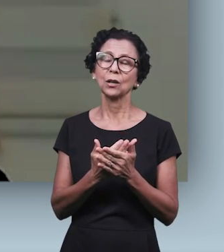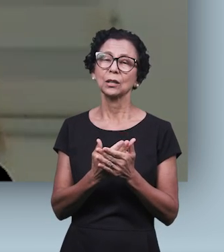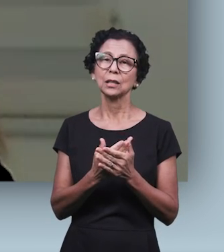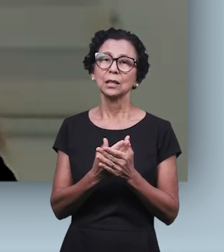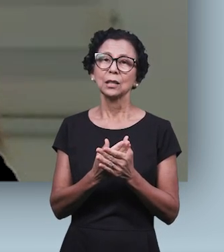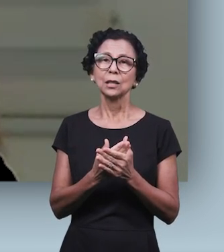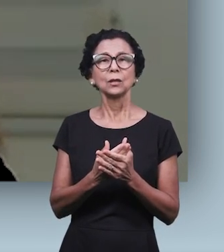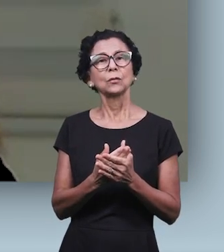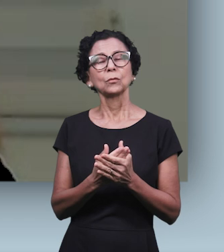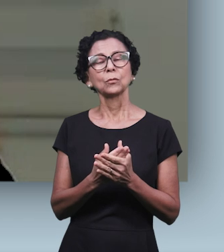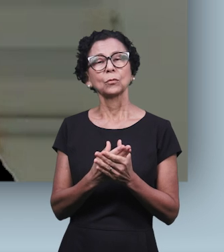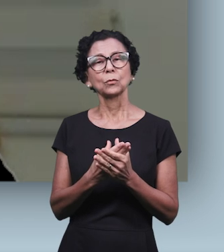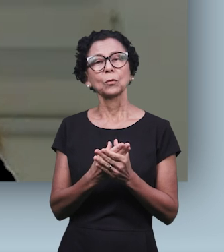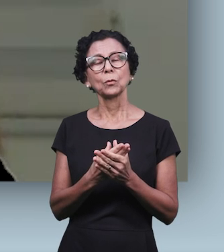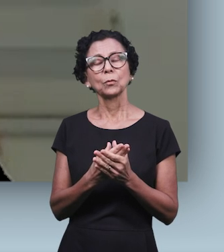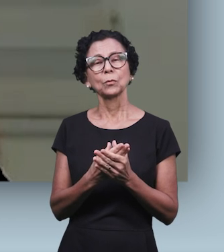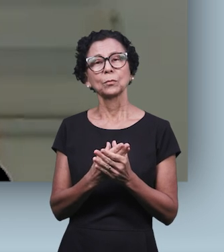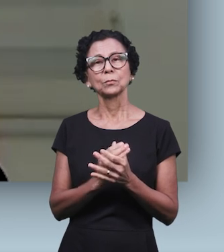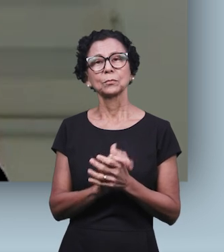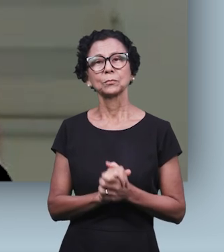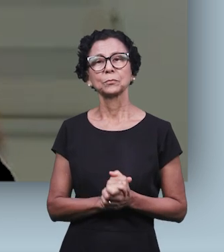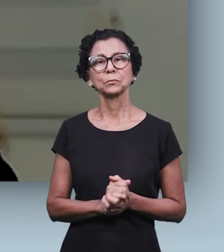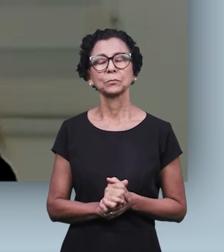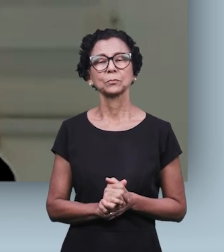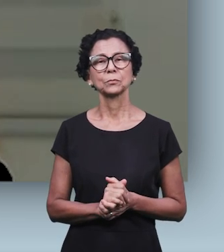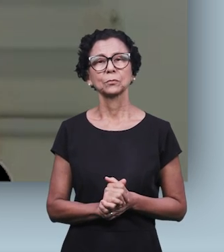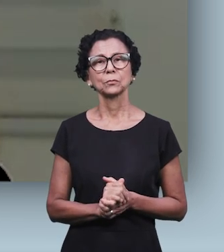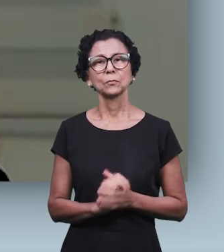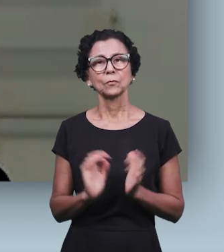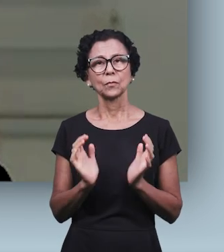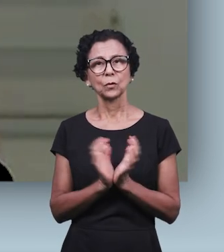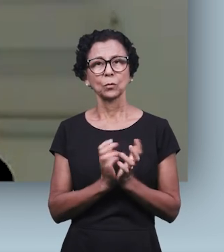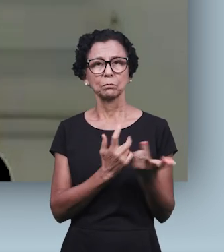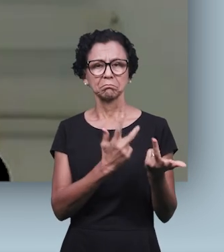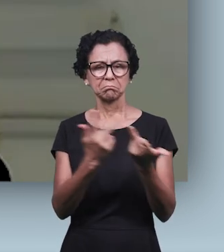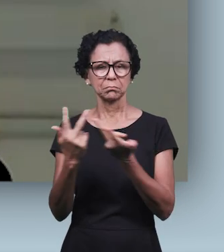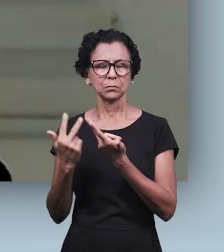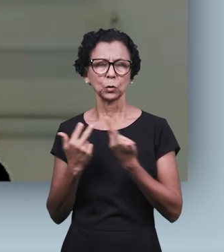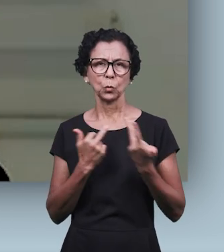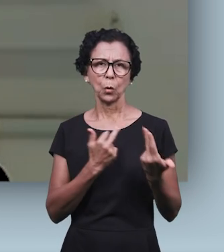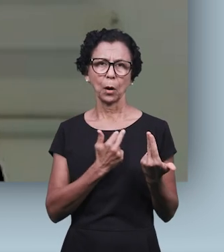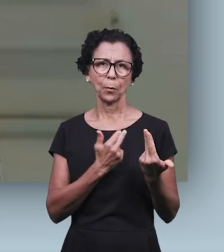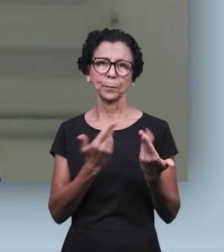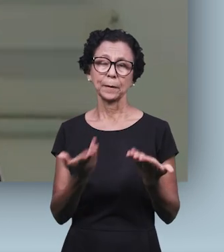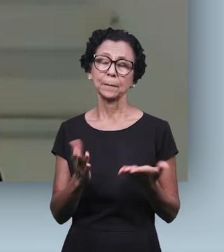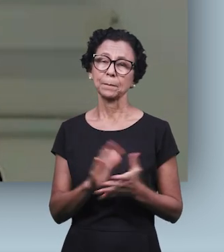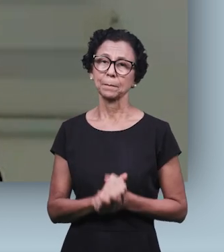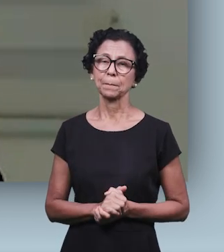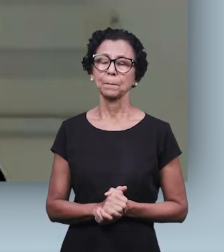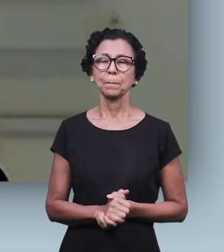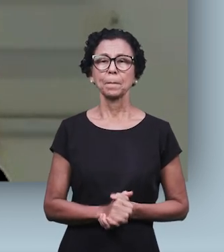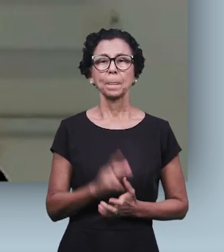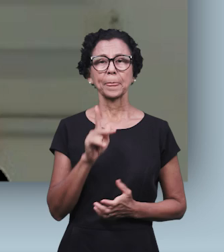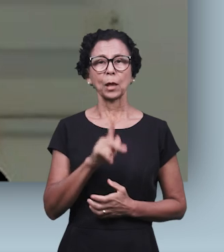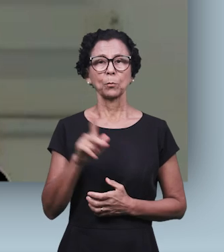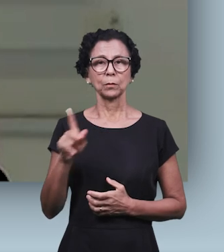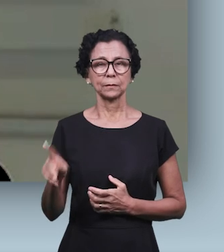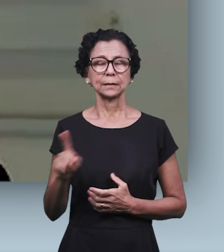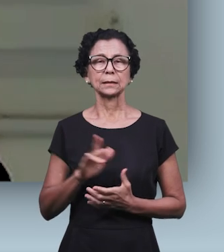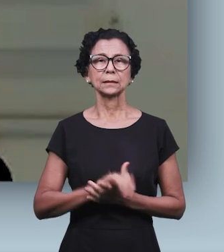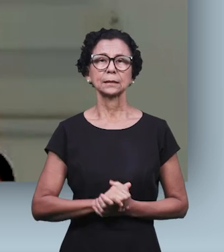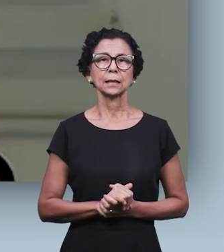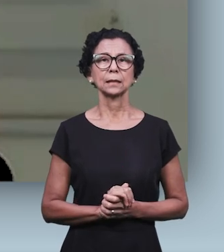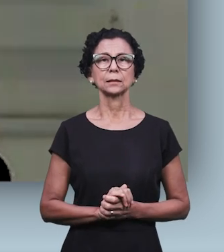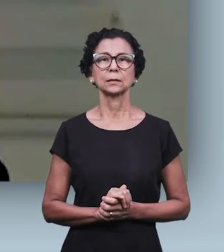mesma classe. Então, uma professora, geralmente, é aquela que vai dar a aula, que está na escala, né? Essa professora